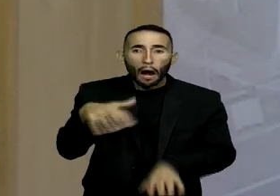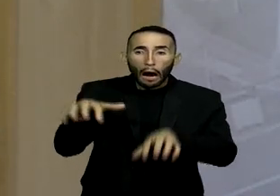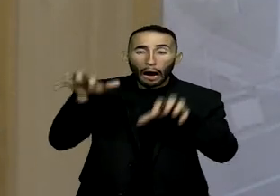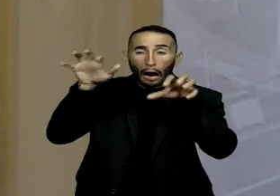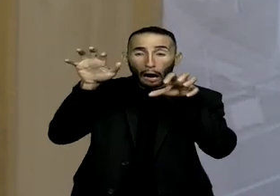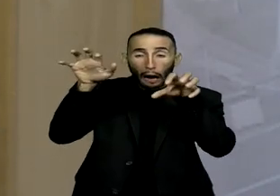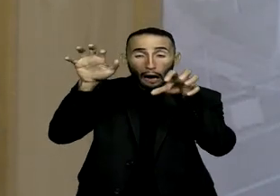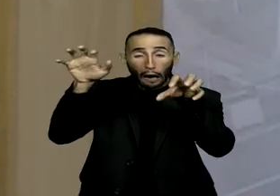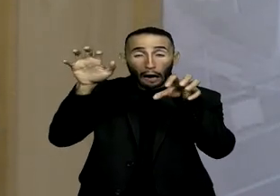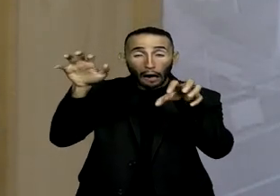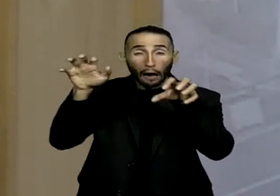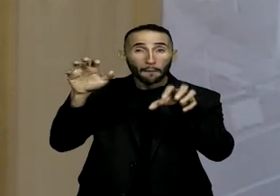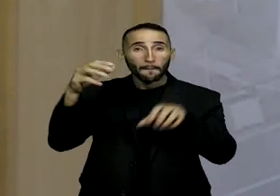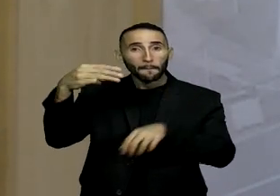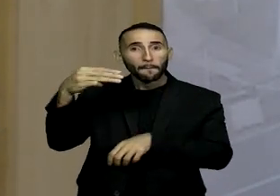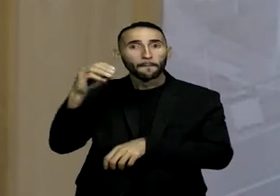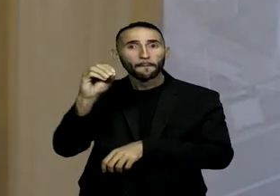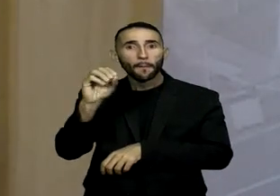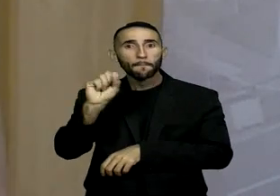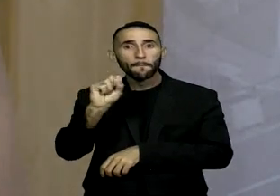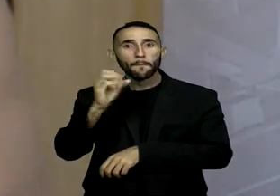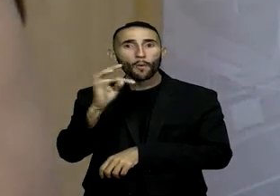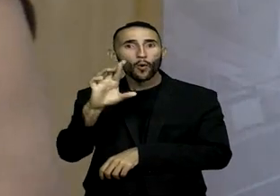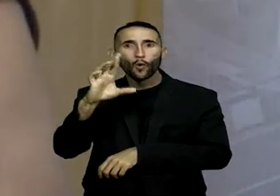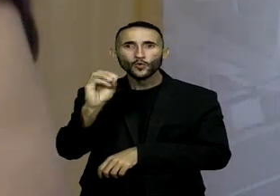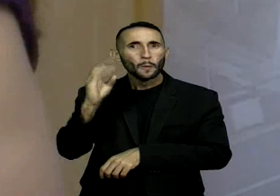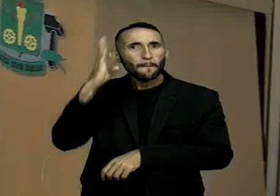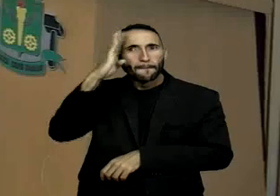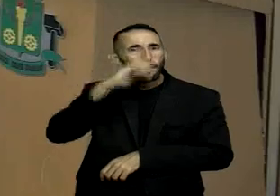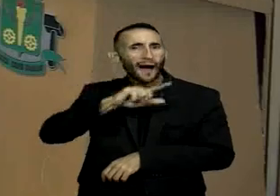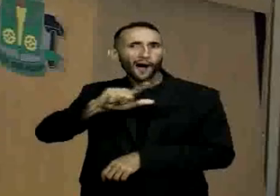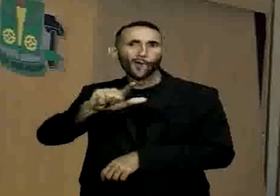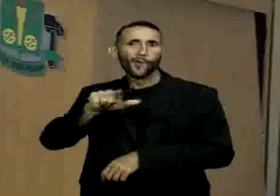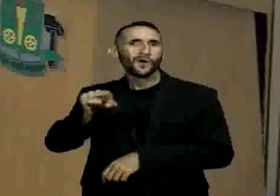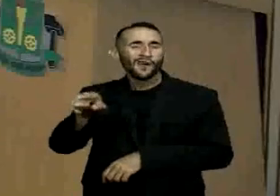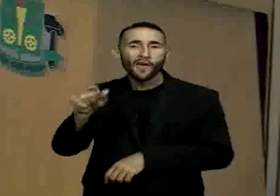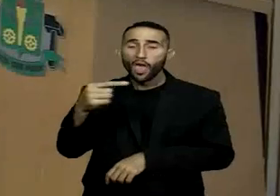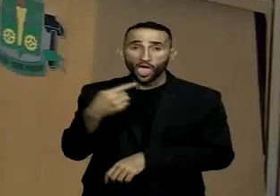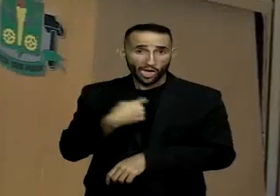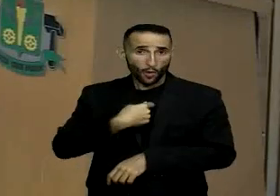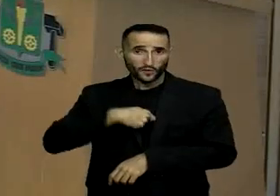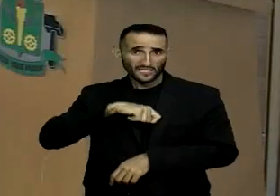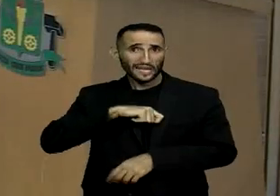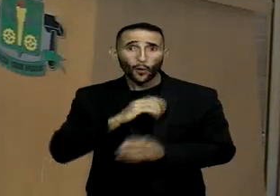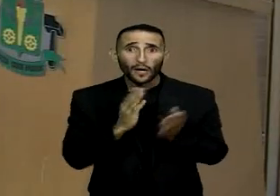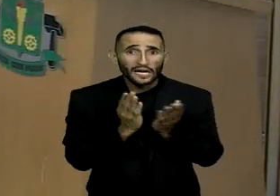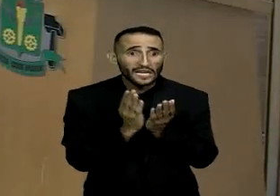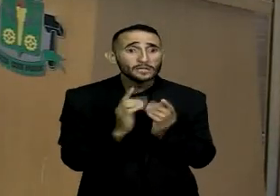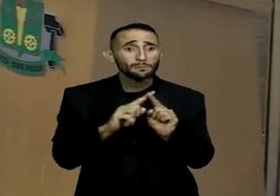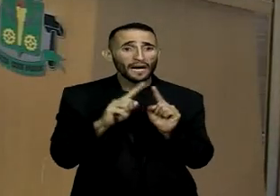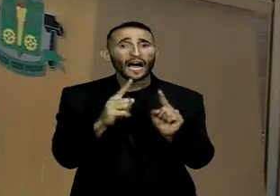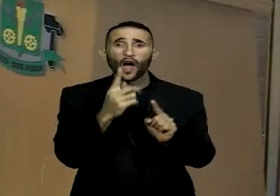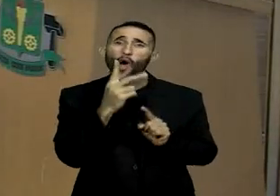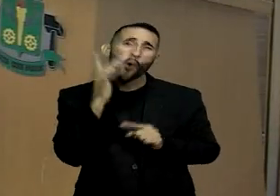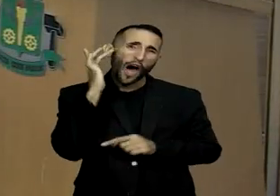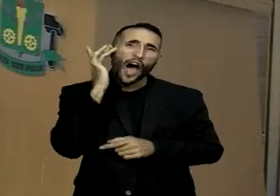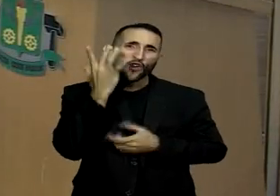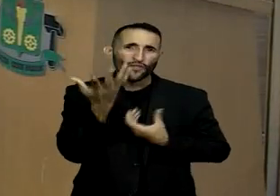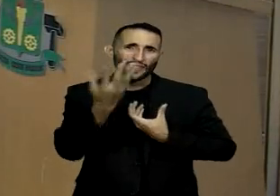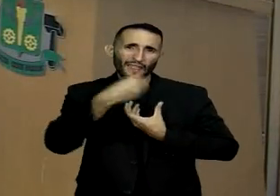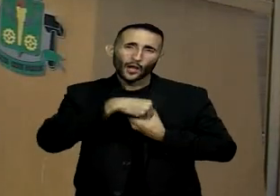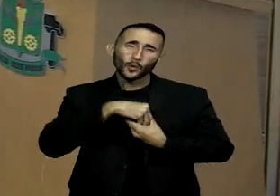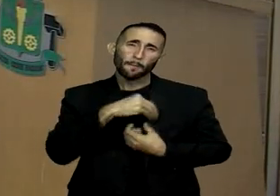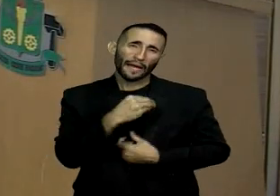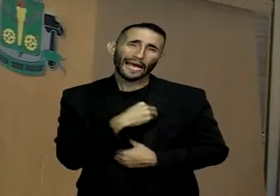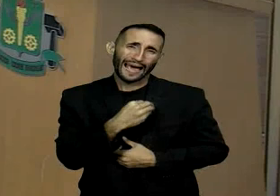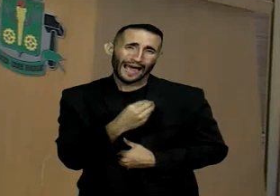assim, como cristã, eu acho que eu chego a pecar mesmo, porque os meus desejos com relação a um homem como esse.